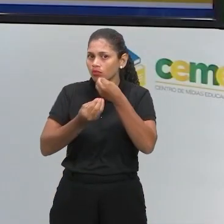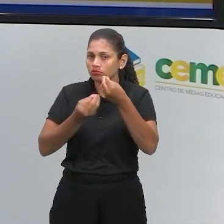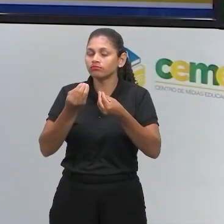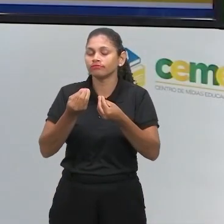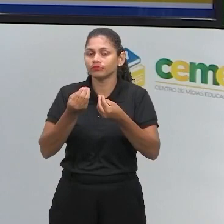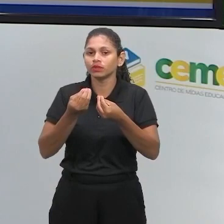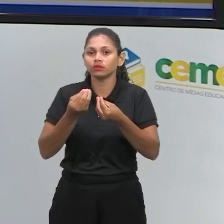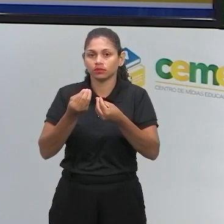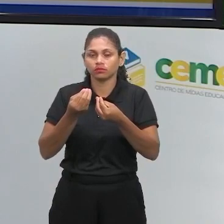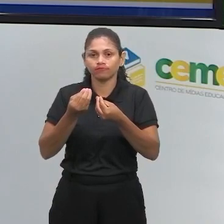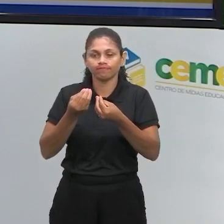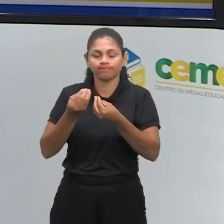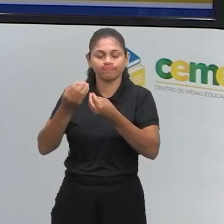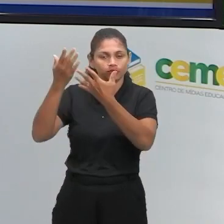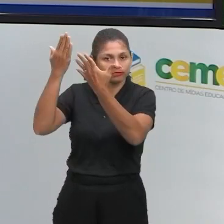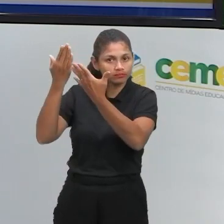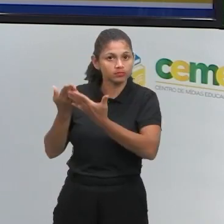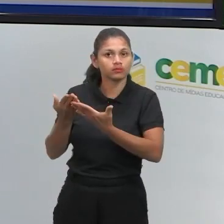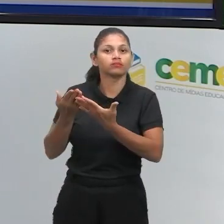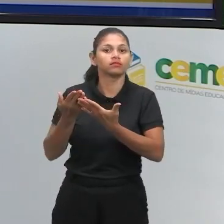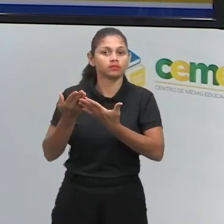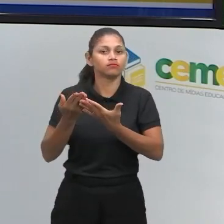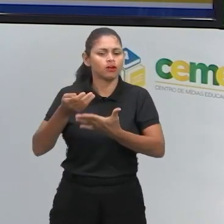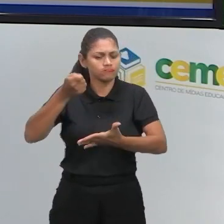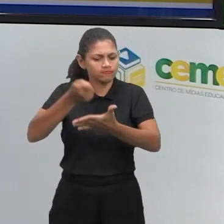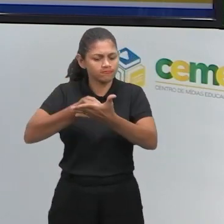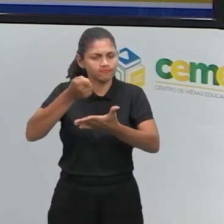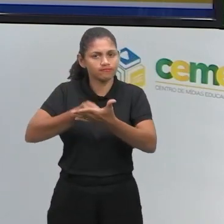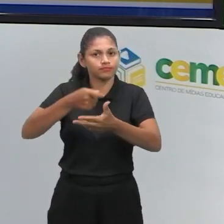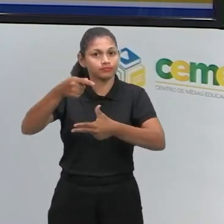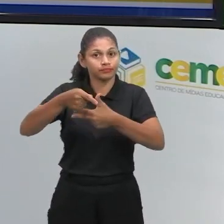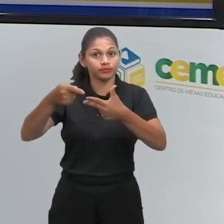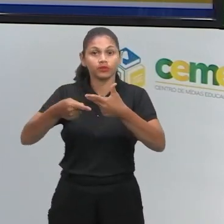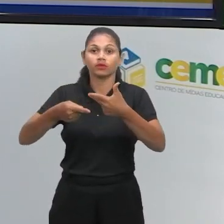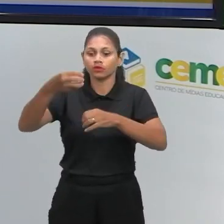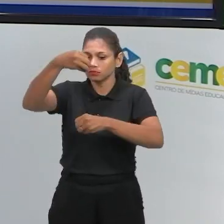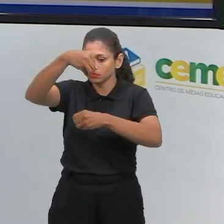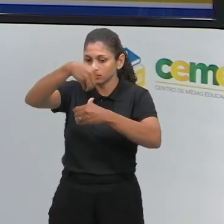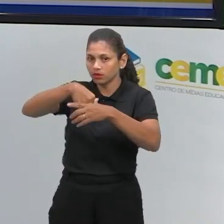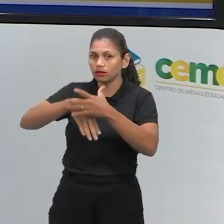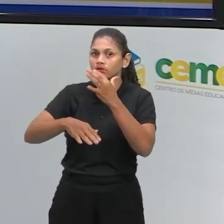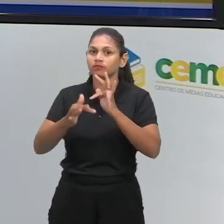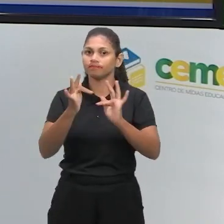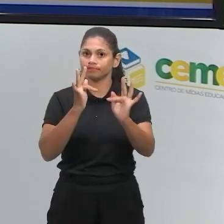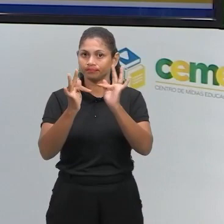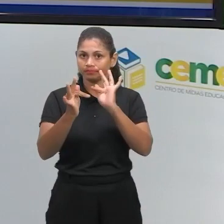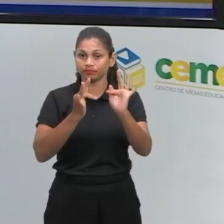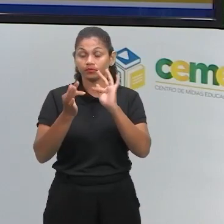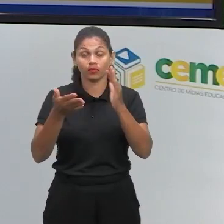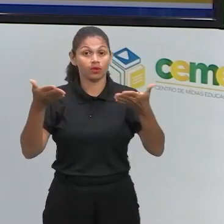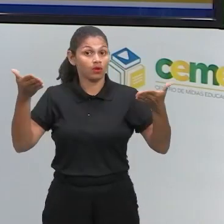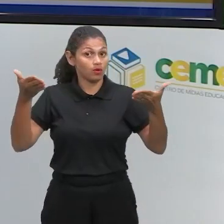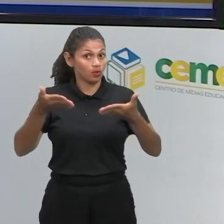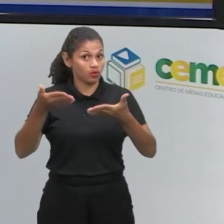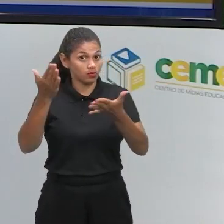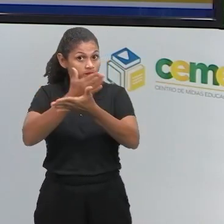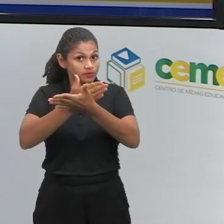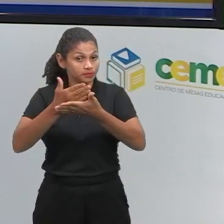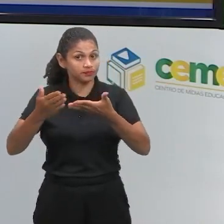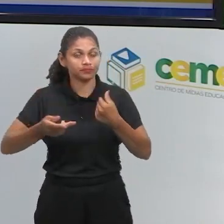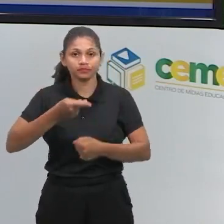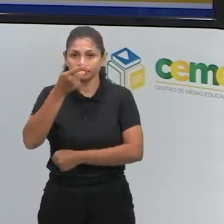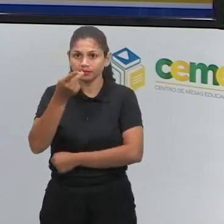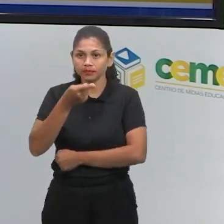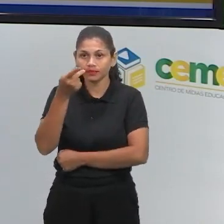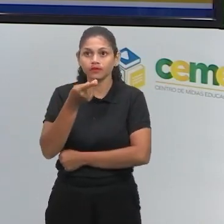mais cobrado no Enem em física. Então, para a gente dar início às nossas aulas de física, hoje vamos começar falando sobre cinemática